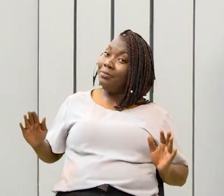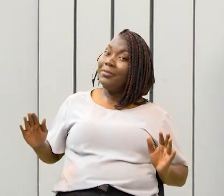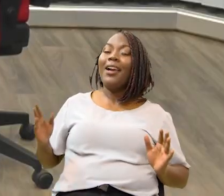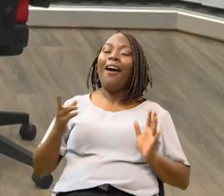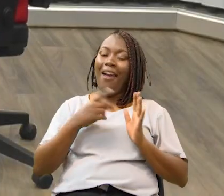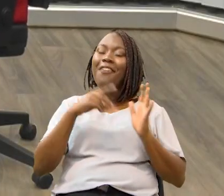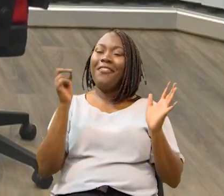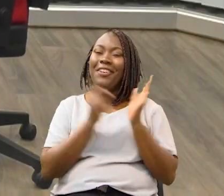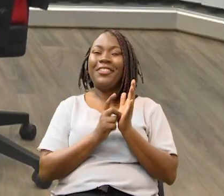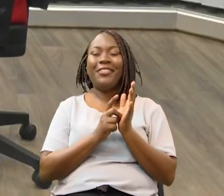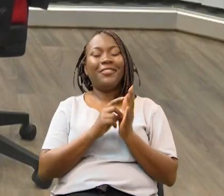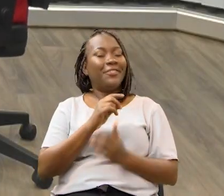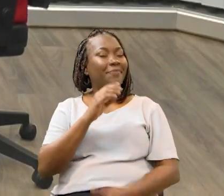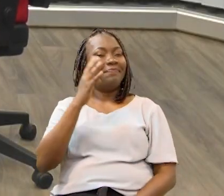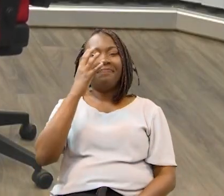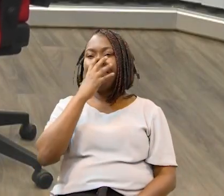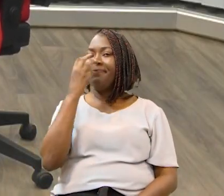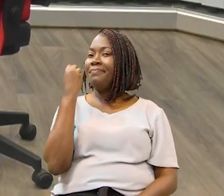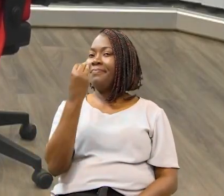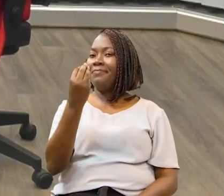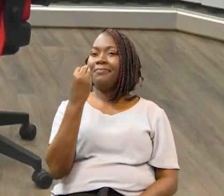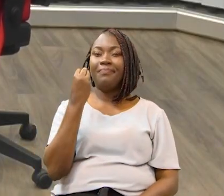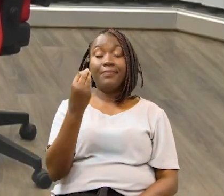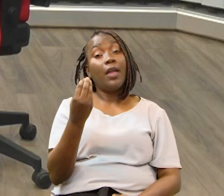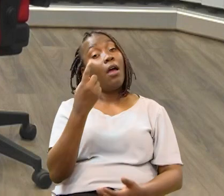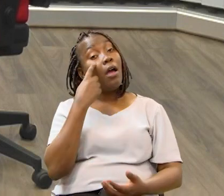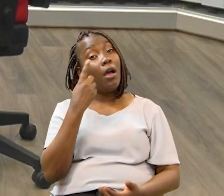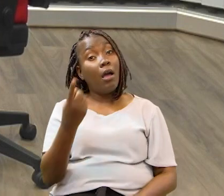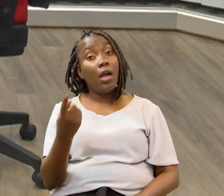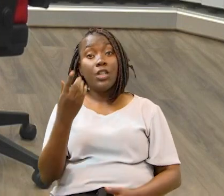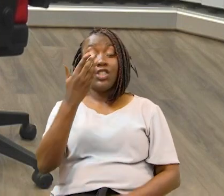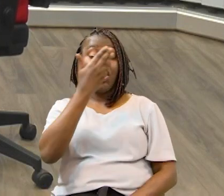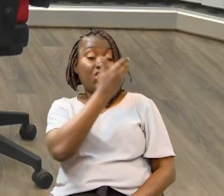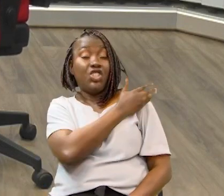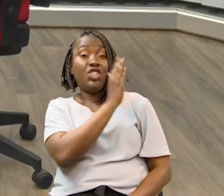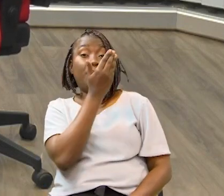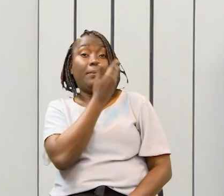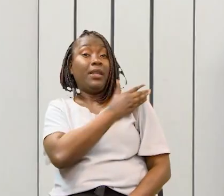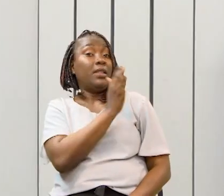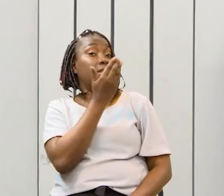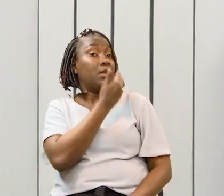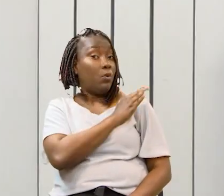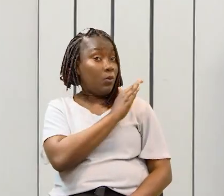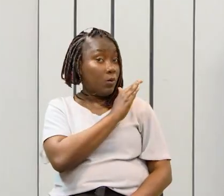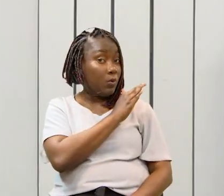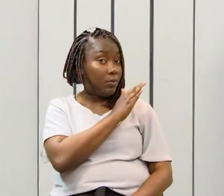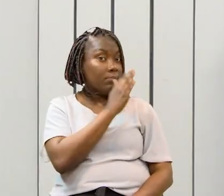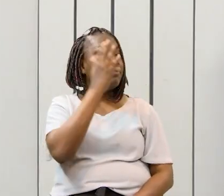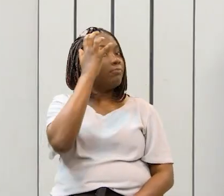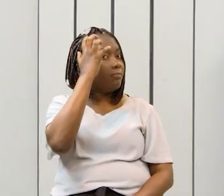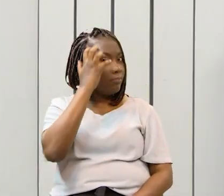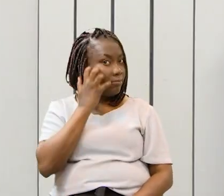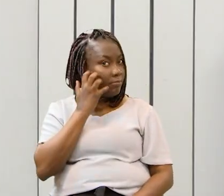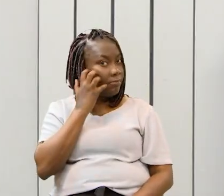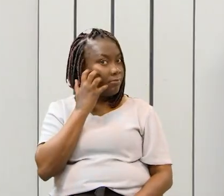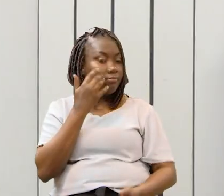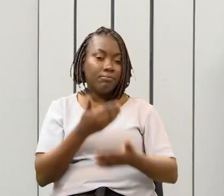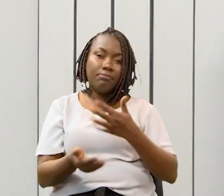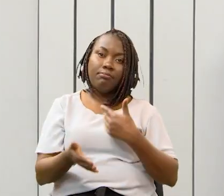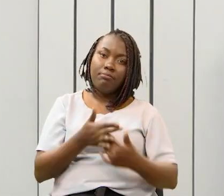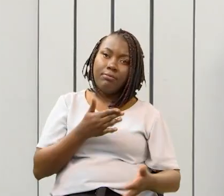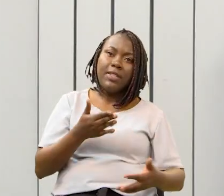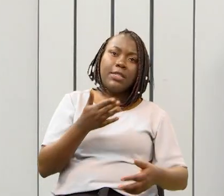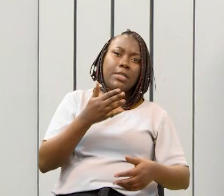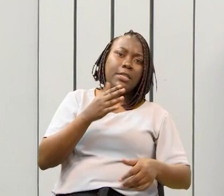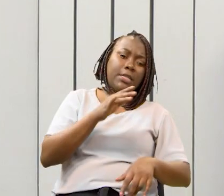jeito que tem que ser. Efetiva. É impressionante, né? Pois é, gente. Olha, discriminação. Bem sério, né? Seja